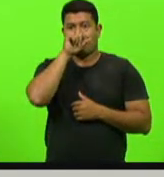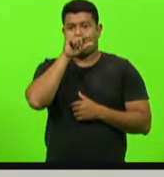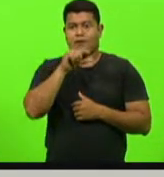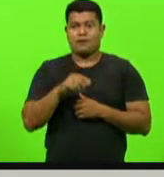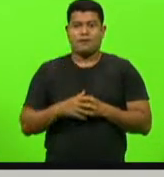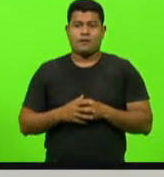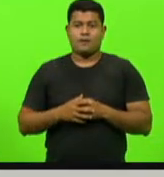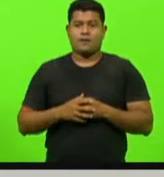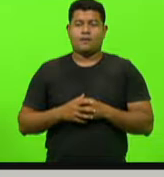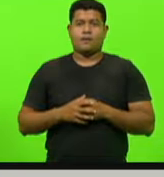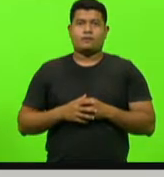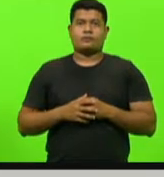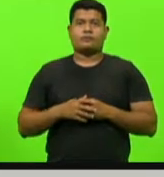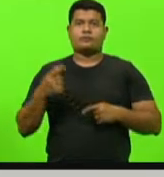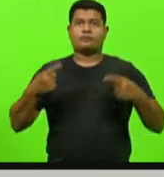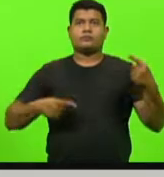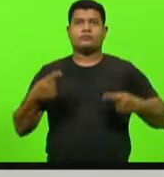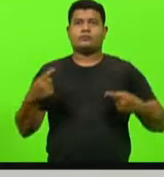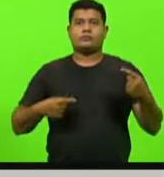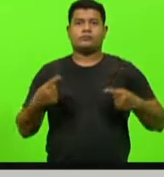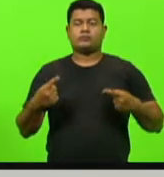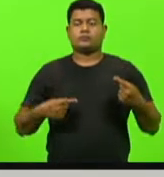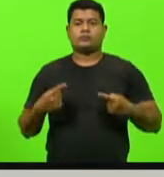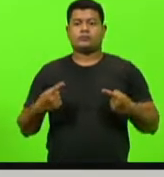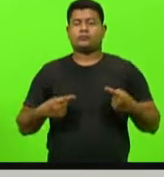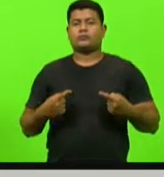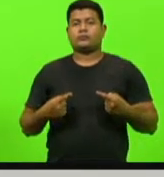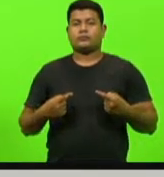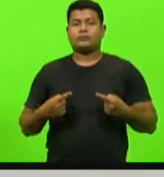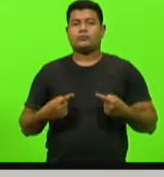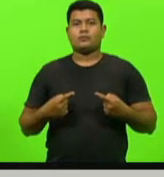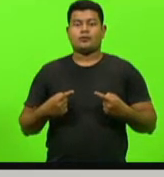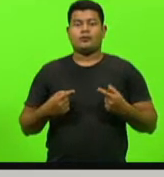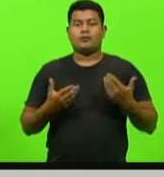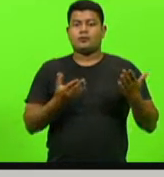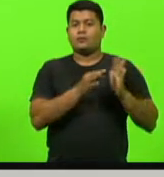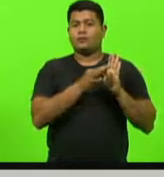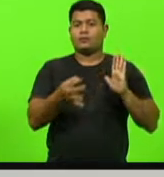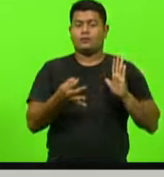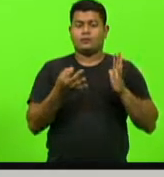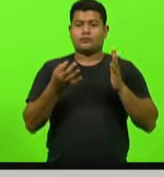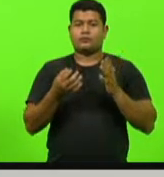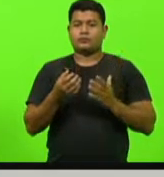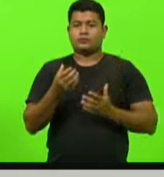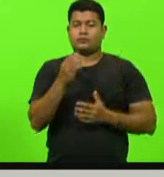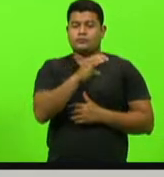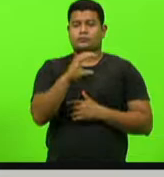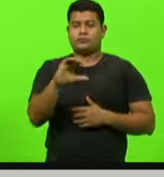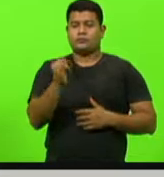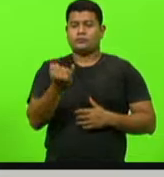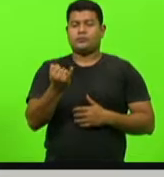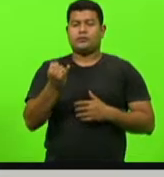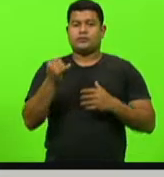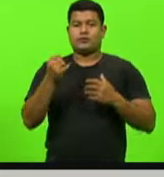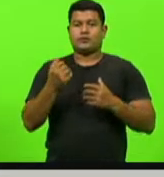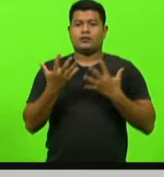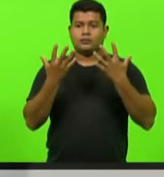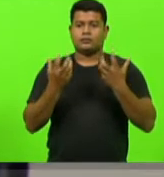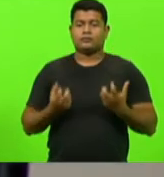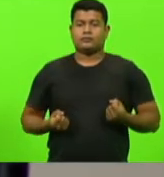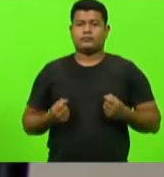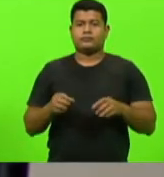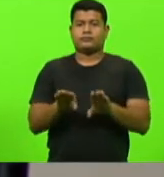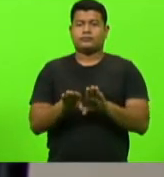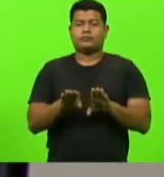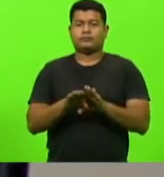Em discussão, parecer favorável da Comissão de Constituição e Justiça e parecer favorável da Comissão de